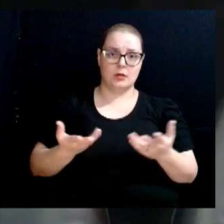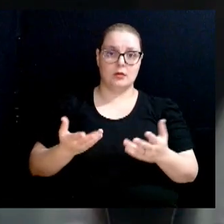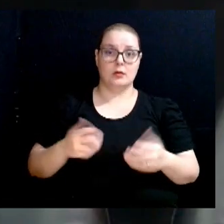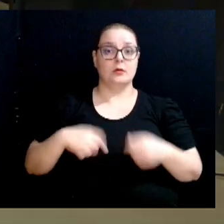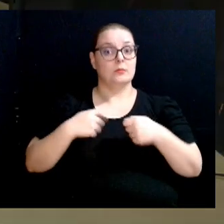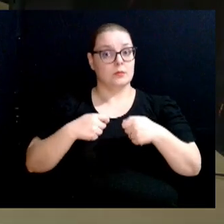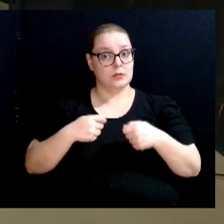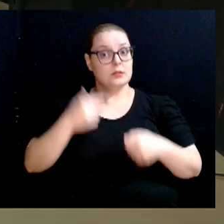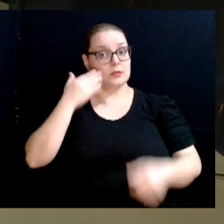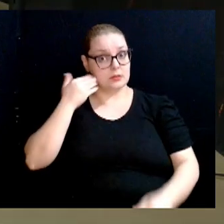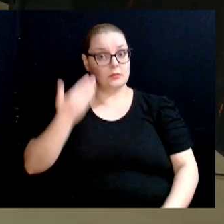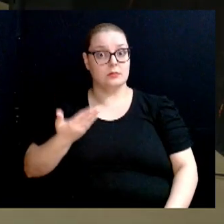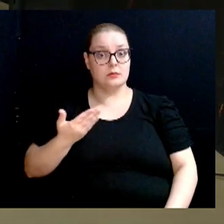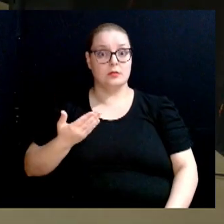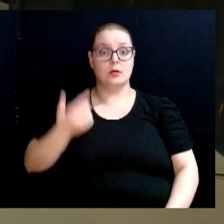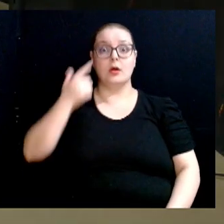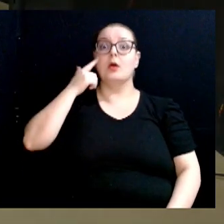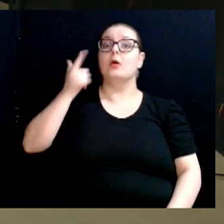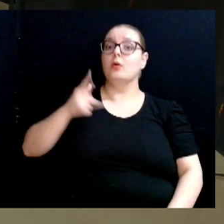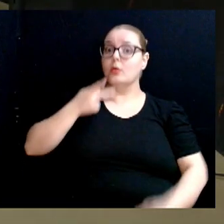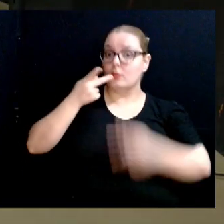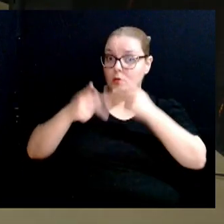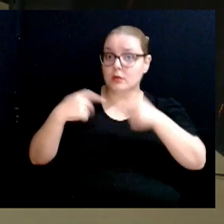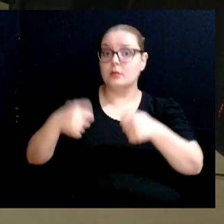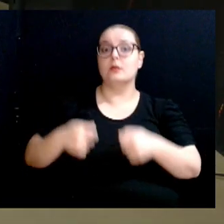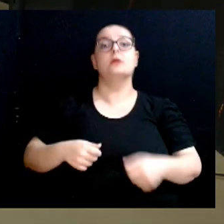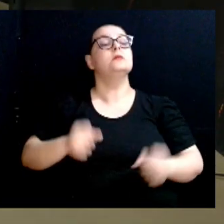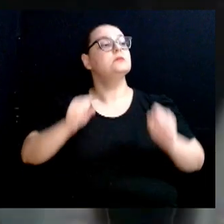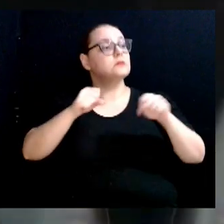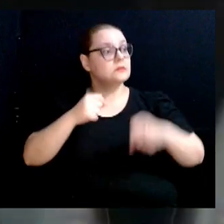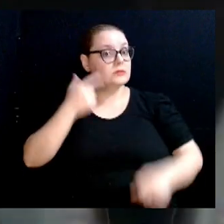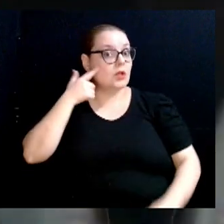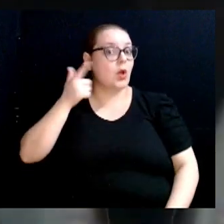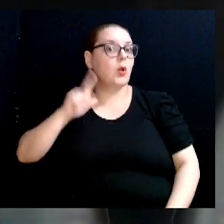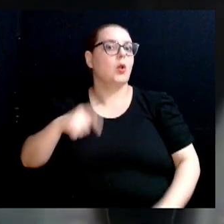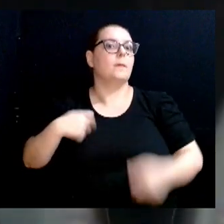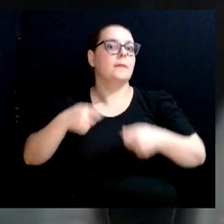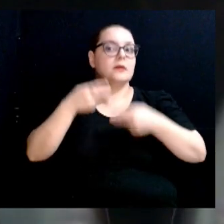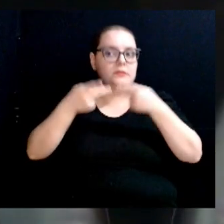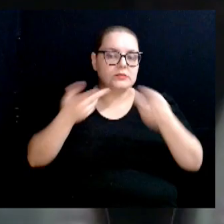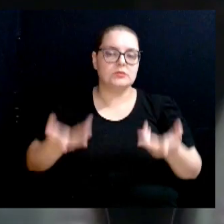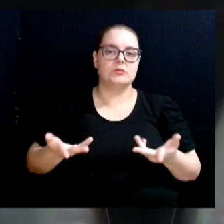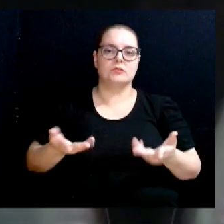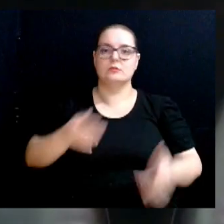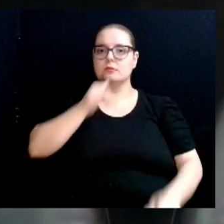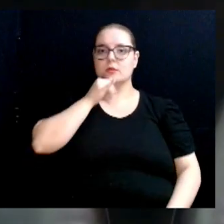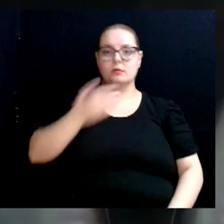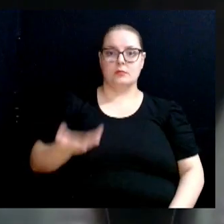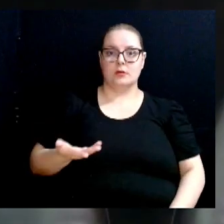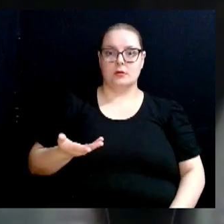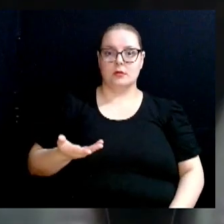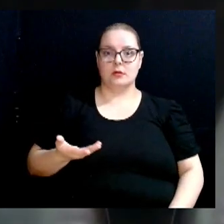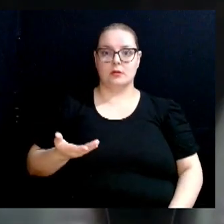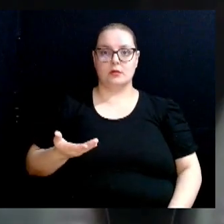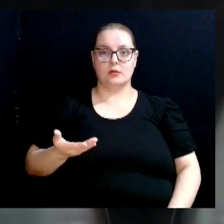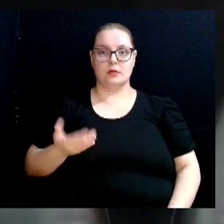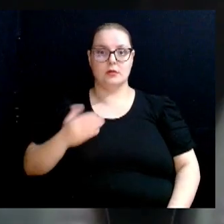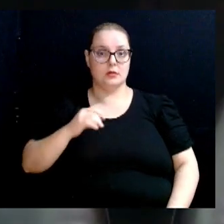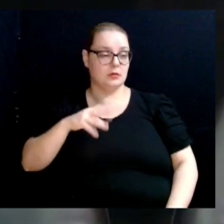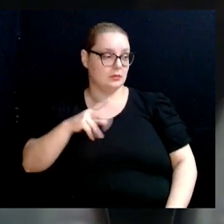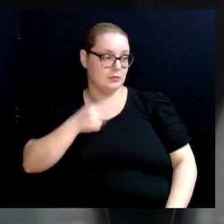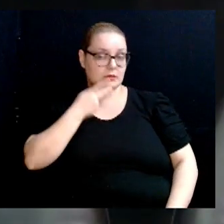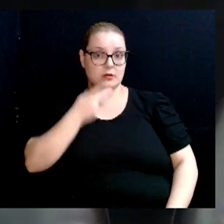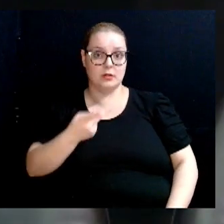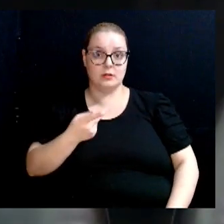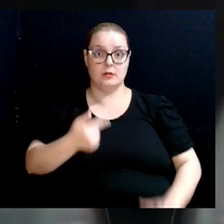O óbvio precisa ser dito. Precisa ser dito, né? Então, por exemplo, a Camila está dizendo que as demonstrações de carinho acabaram,